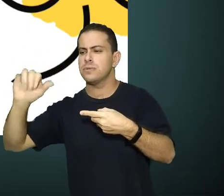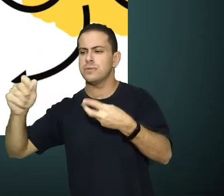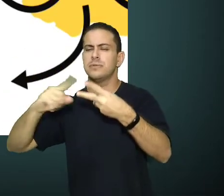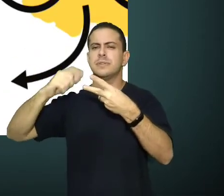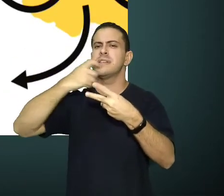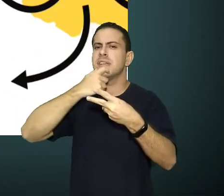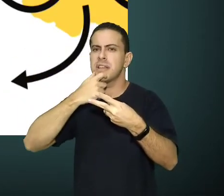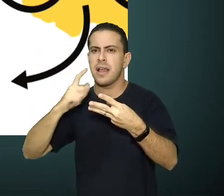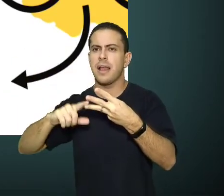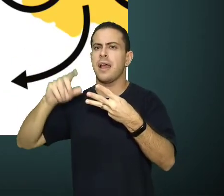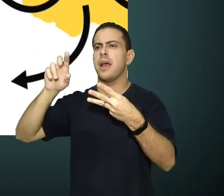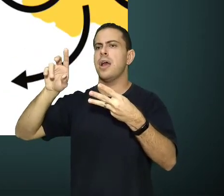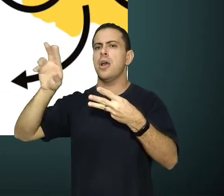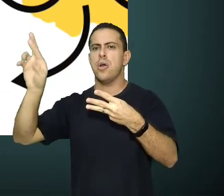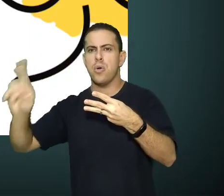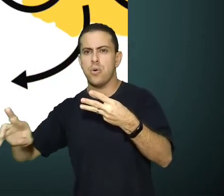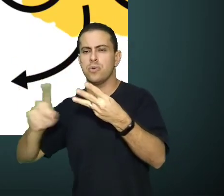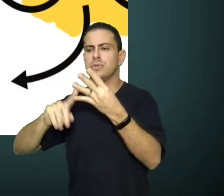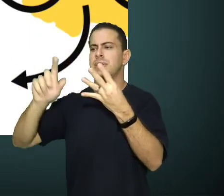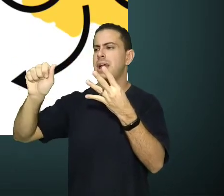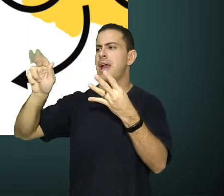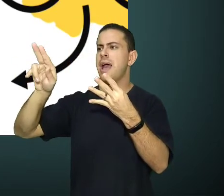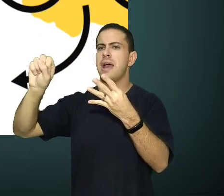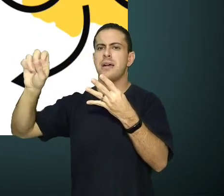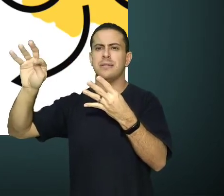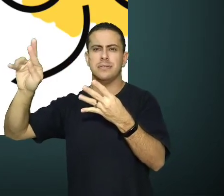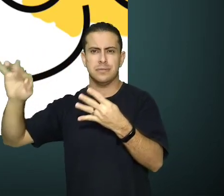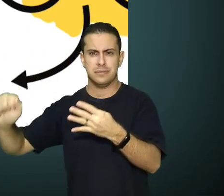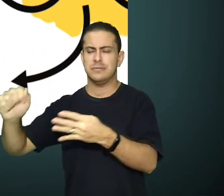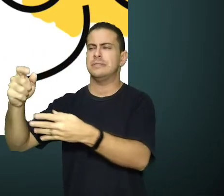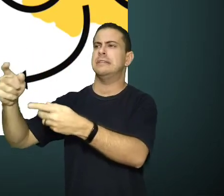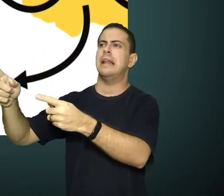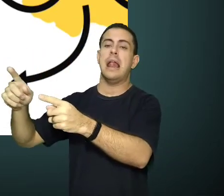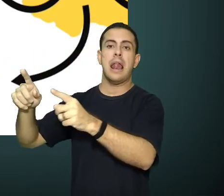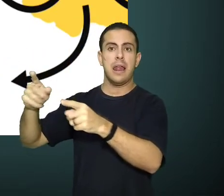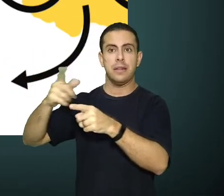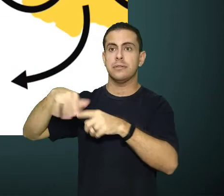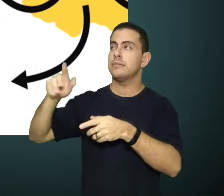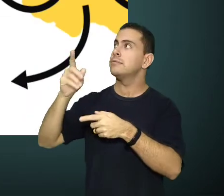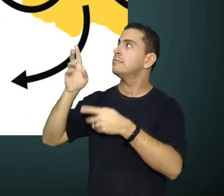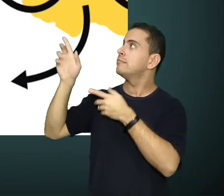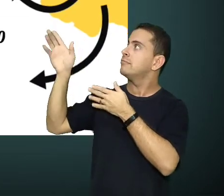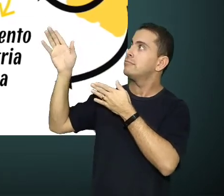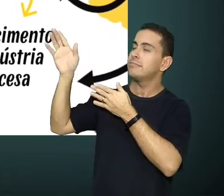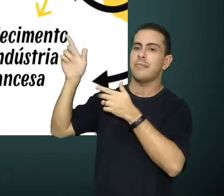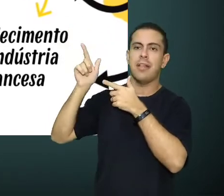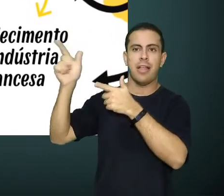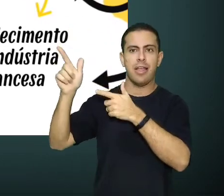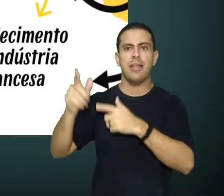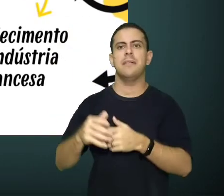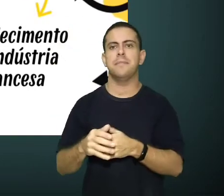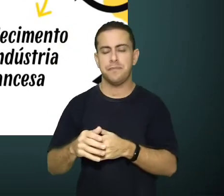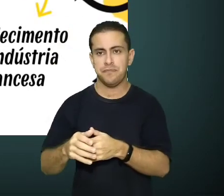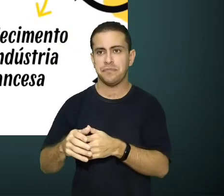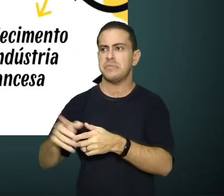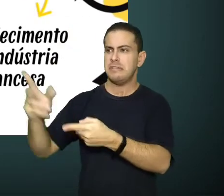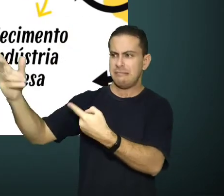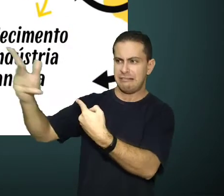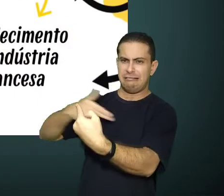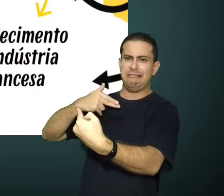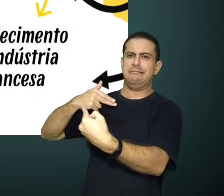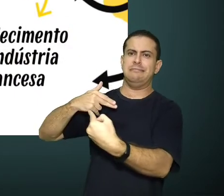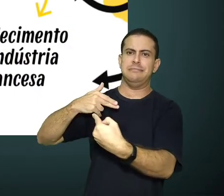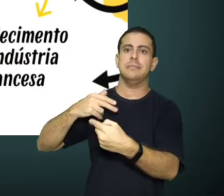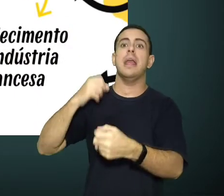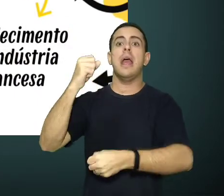Prússia, Inglaterra, Rússia e Áustria, numa batalha que ficou conhecida como a Batalha das Nações. No